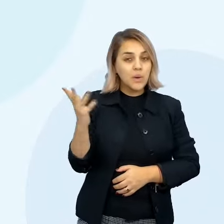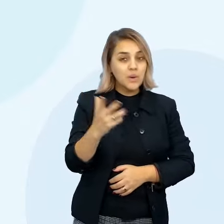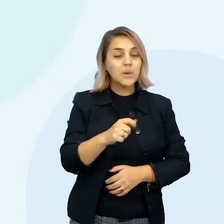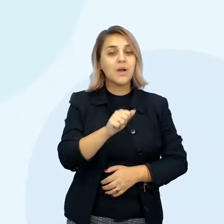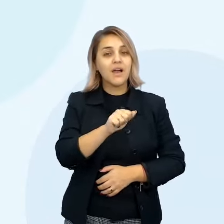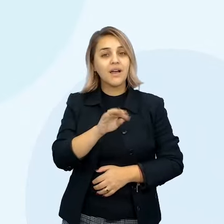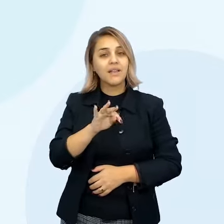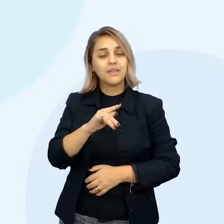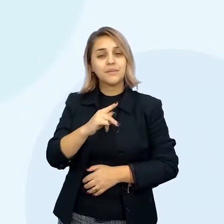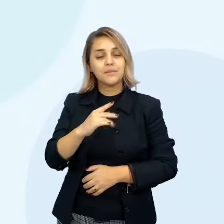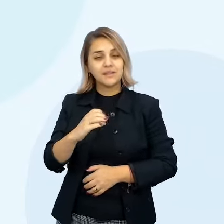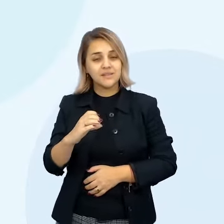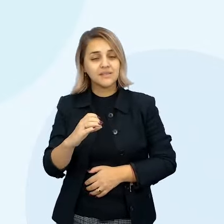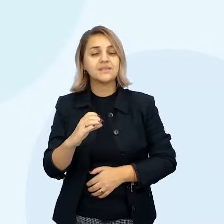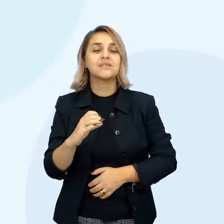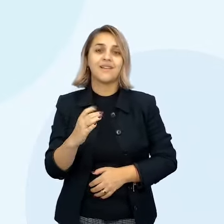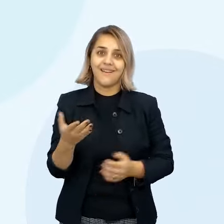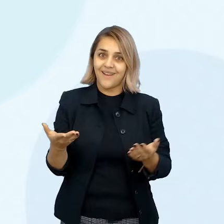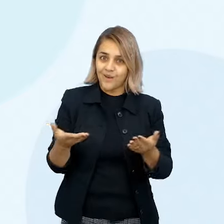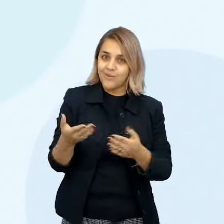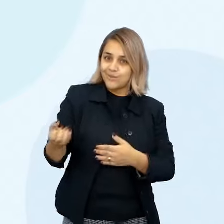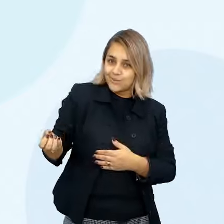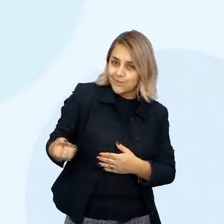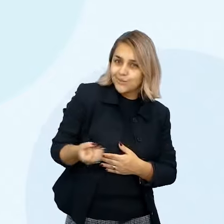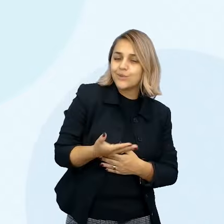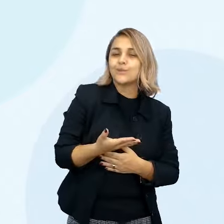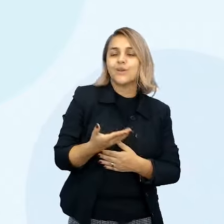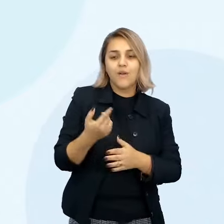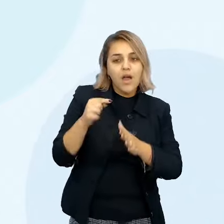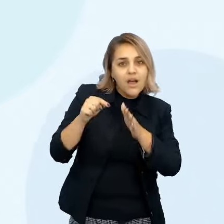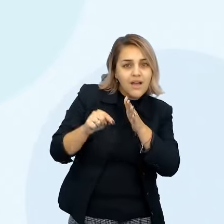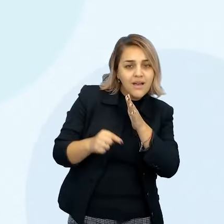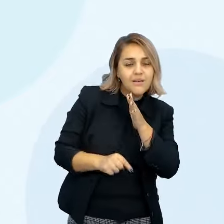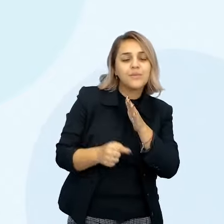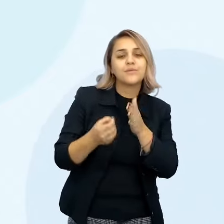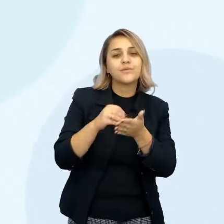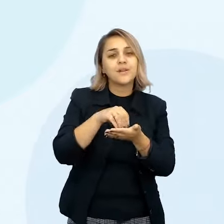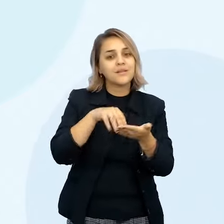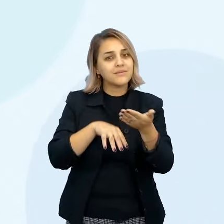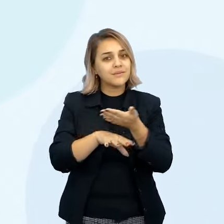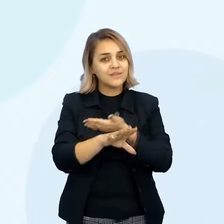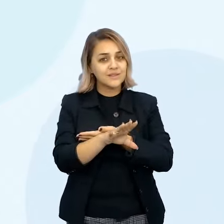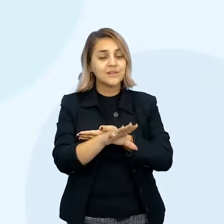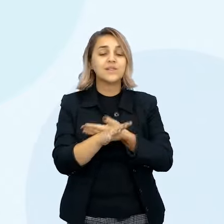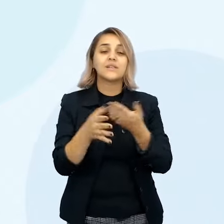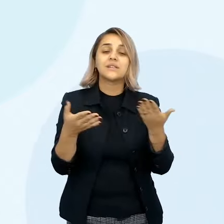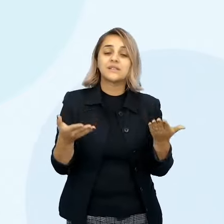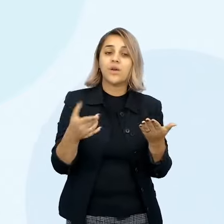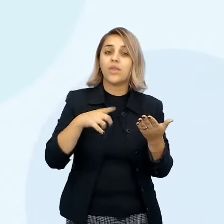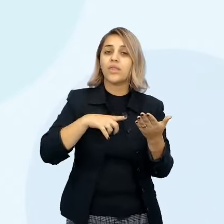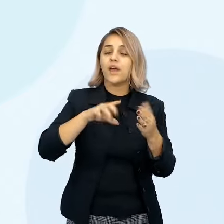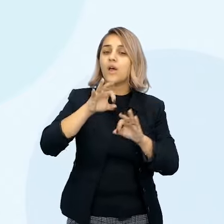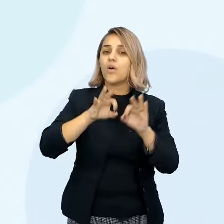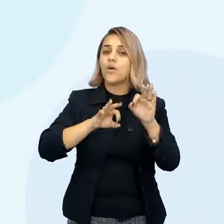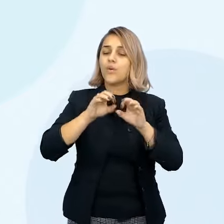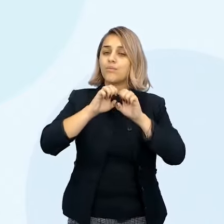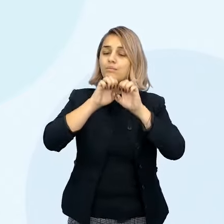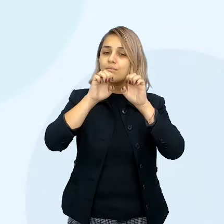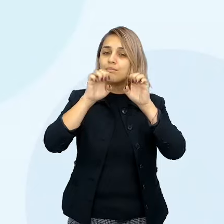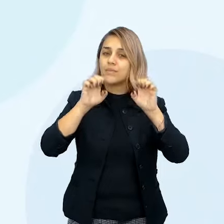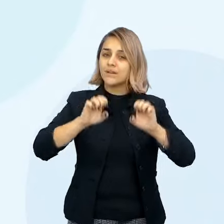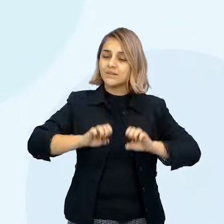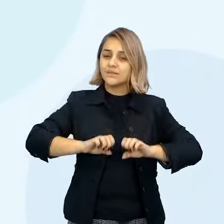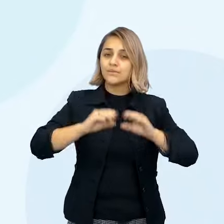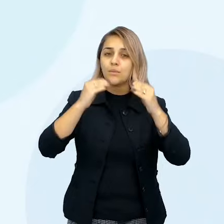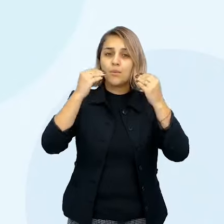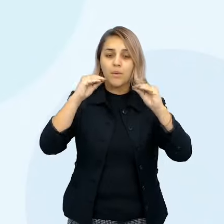ATPCs, já que é uma ATPC nova essa, né, o aprofundamento curricular. Então a gente tem aí o esqueminha, né, que vocês já estão acostumados.